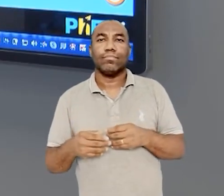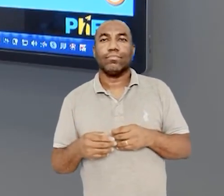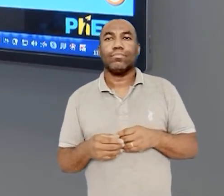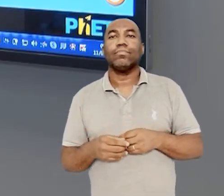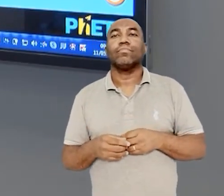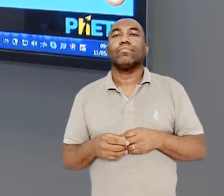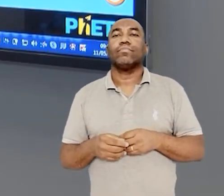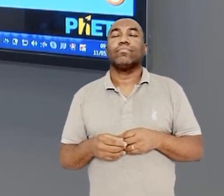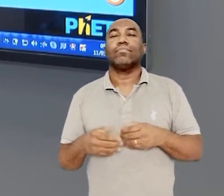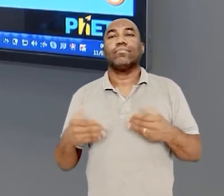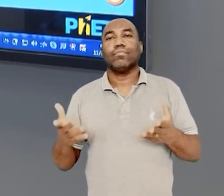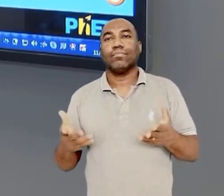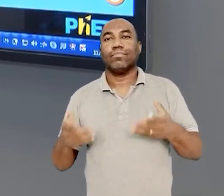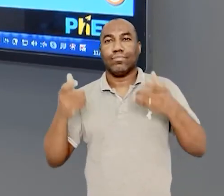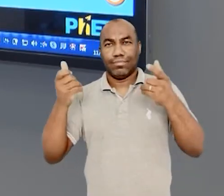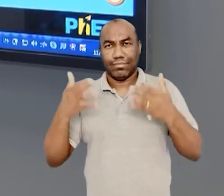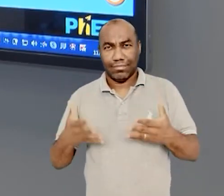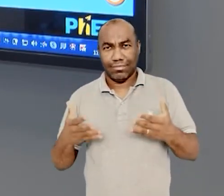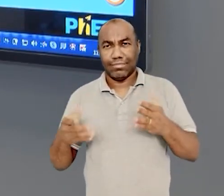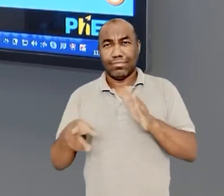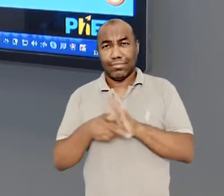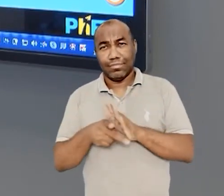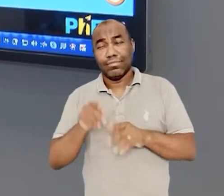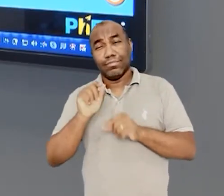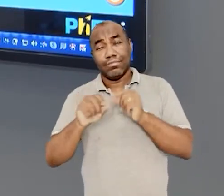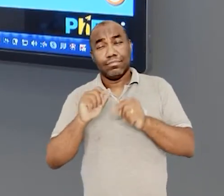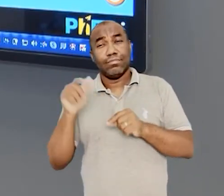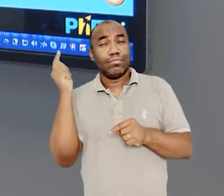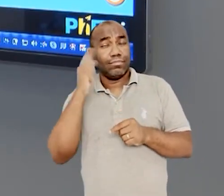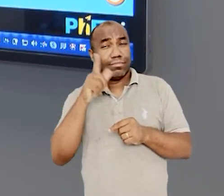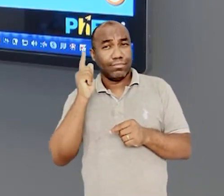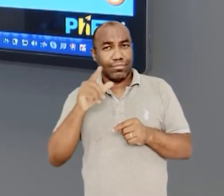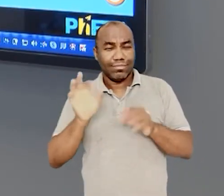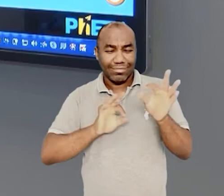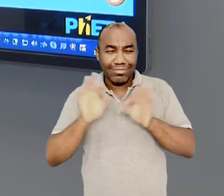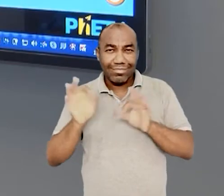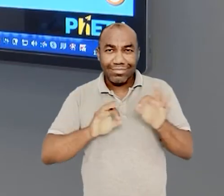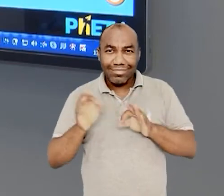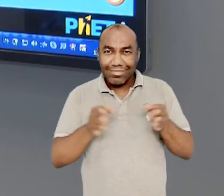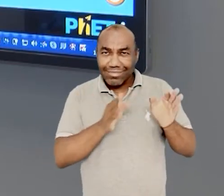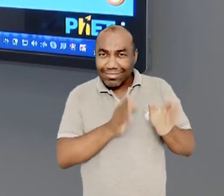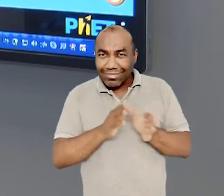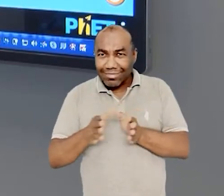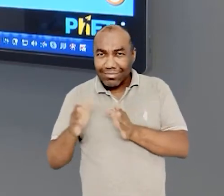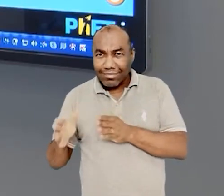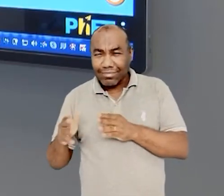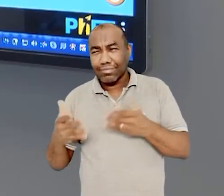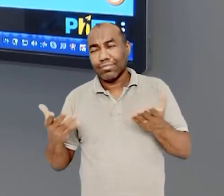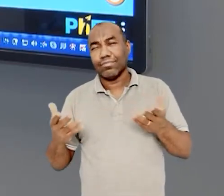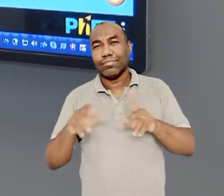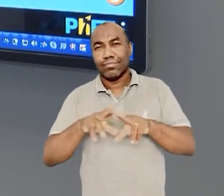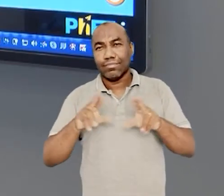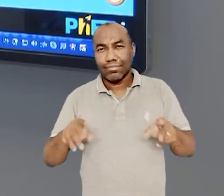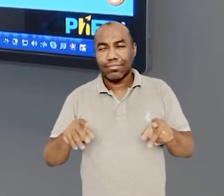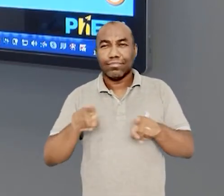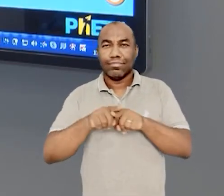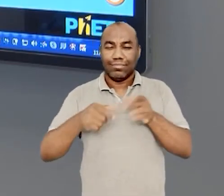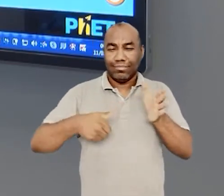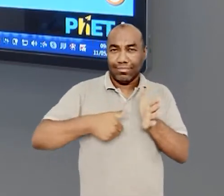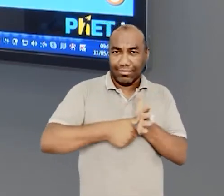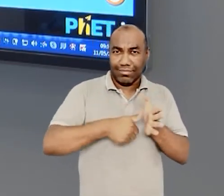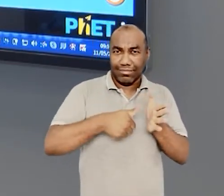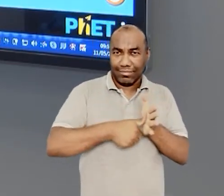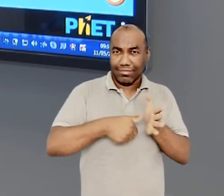nessas possibilidades, você tem aí vários elementos, né? Como uma